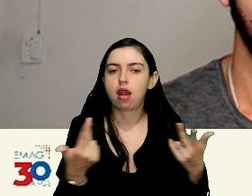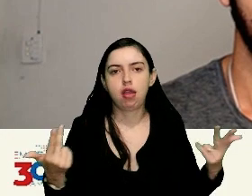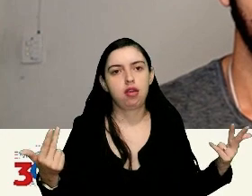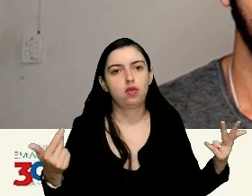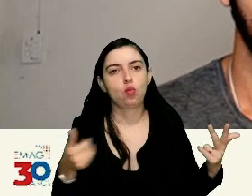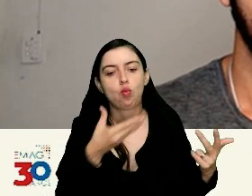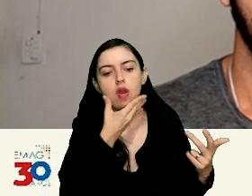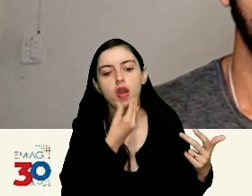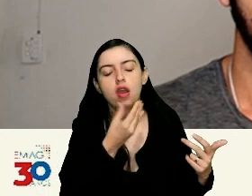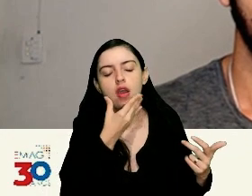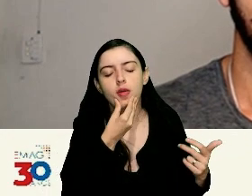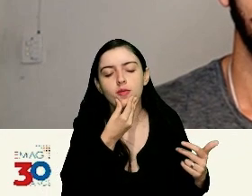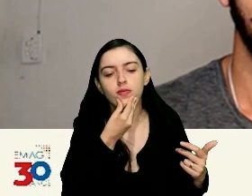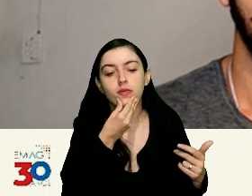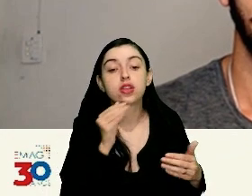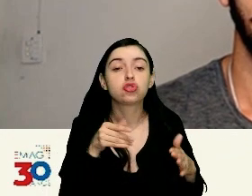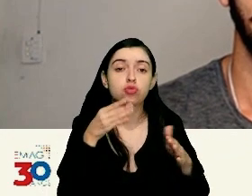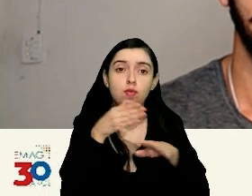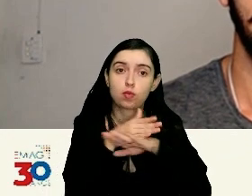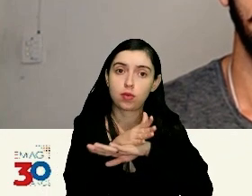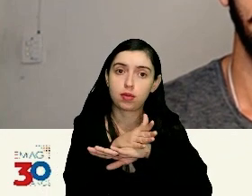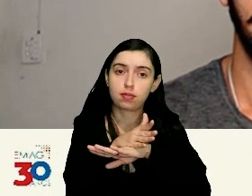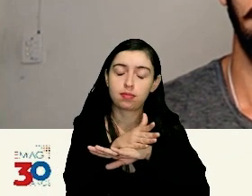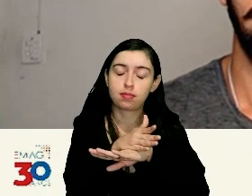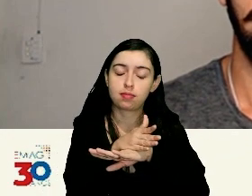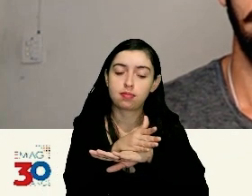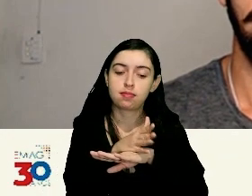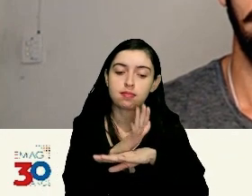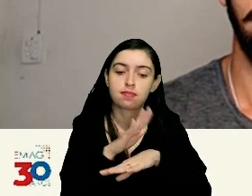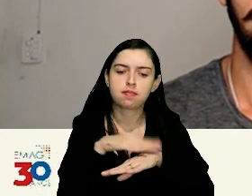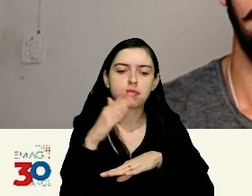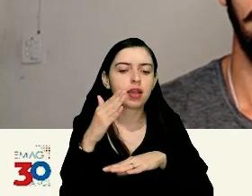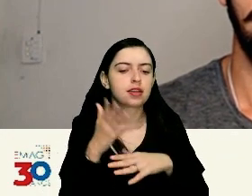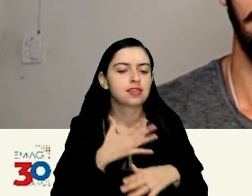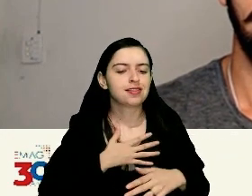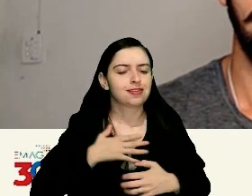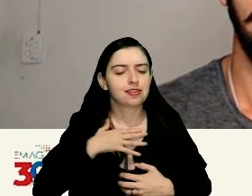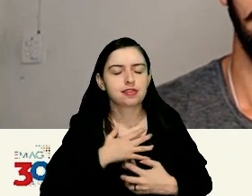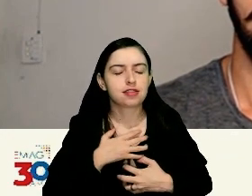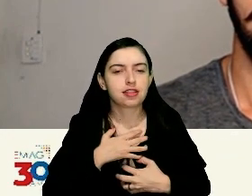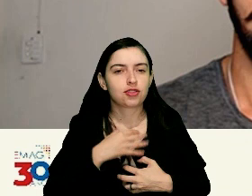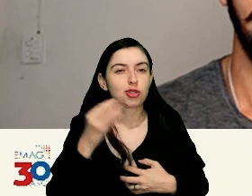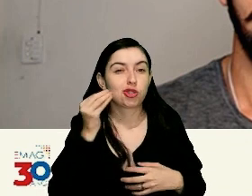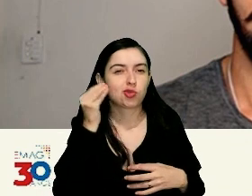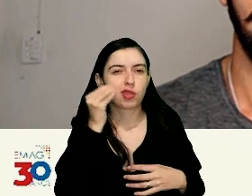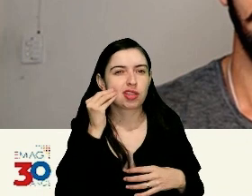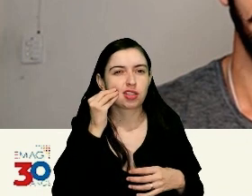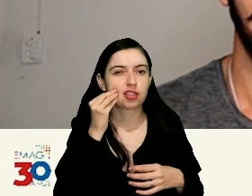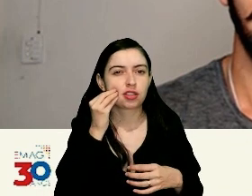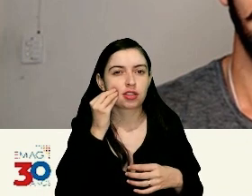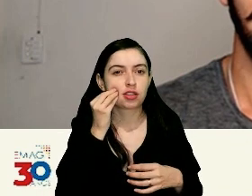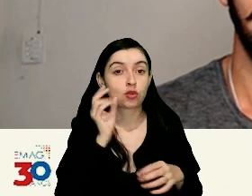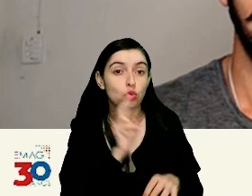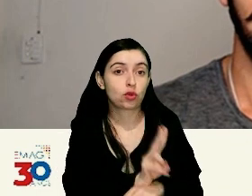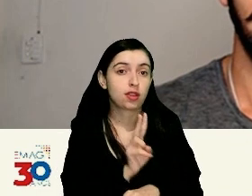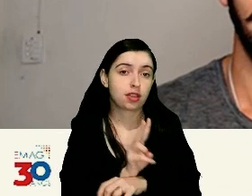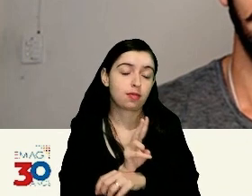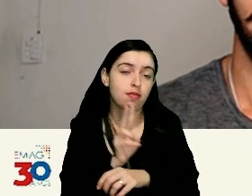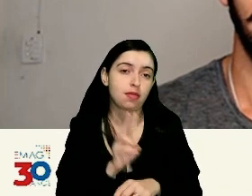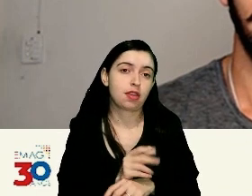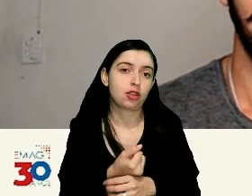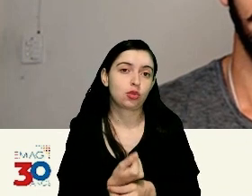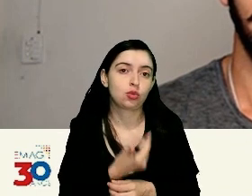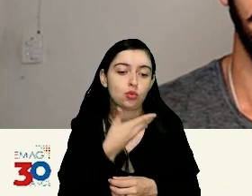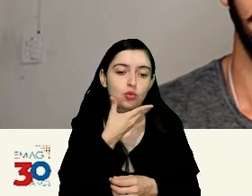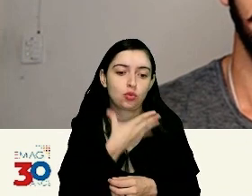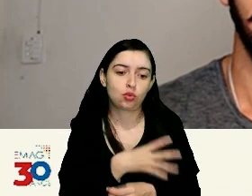uma participação ali mais efetiva, né, na criação dos filhos. Uma coisa que eu falo assim, para todos os